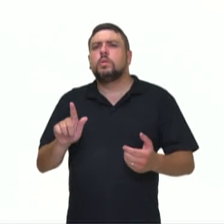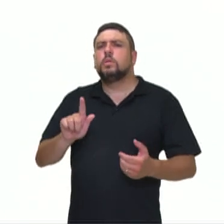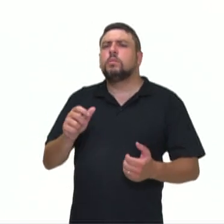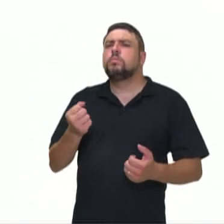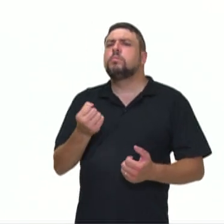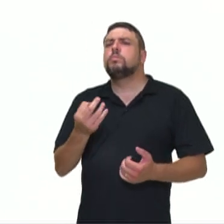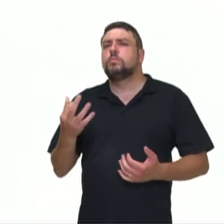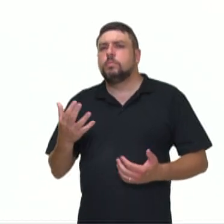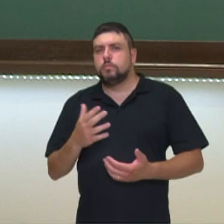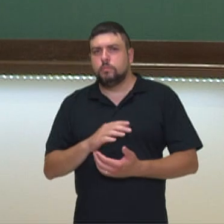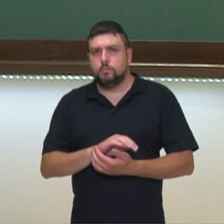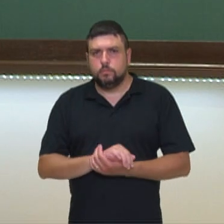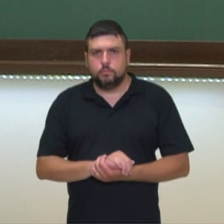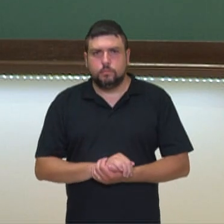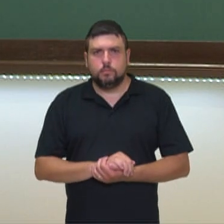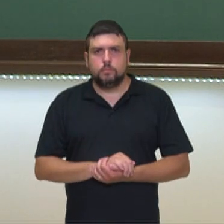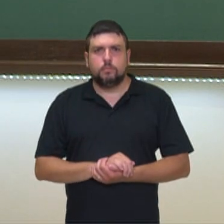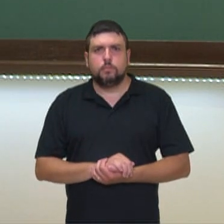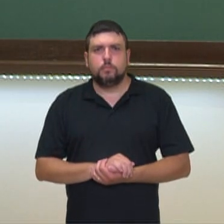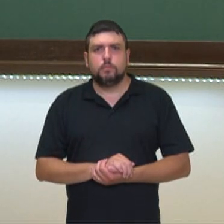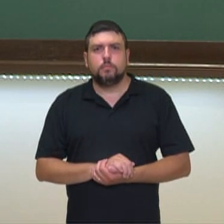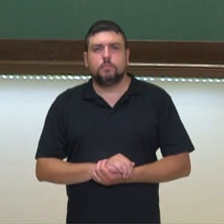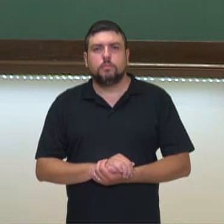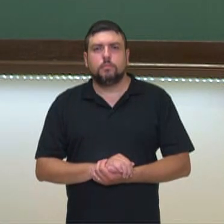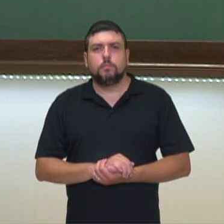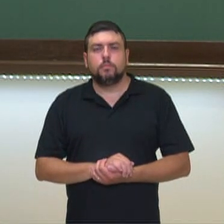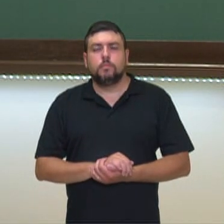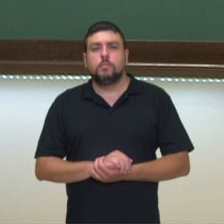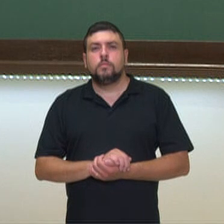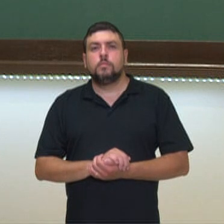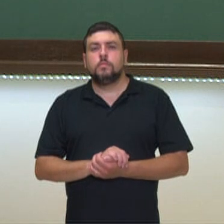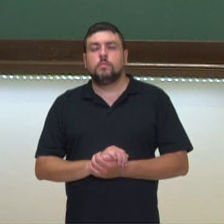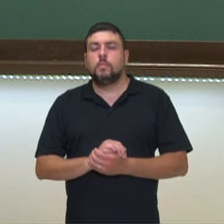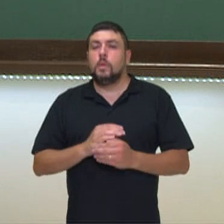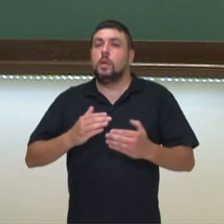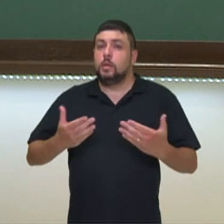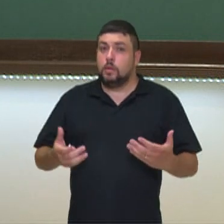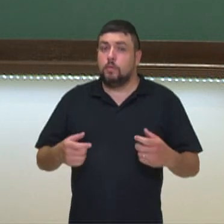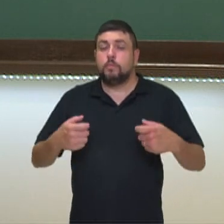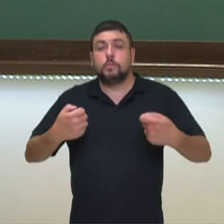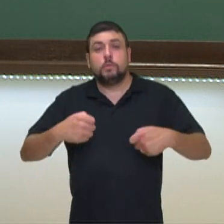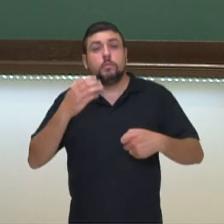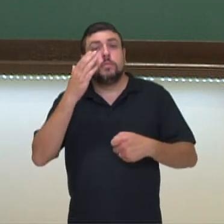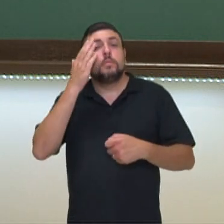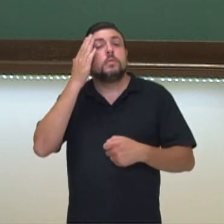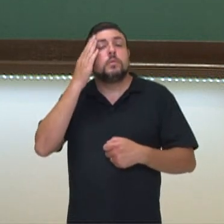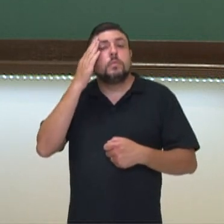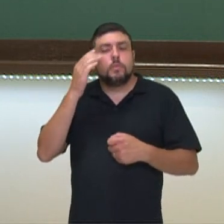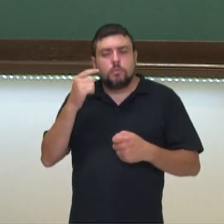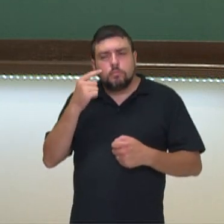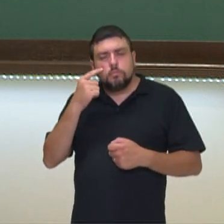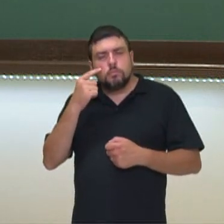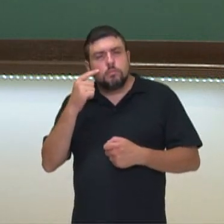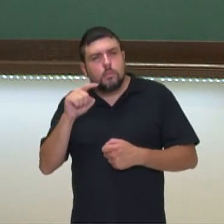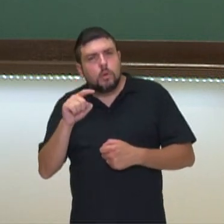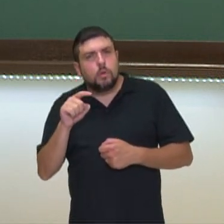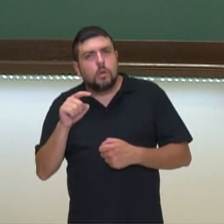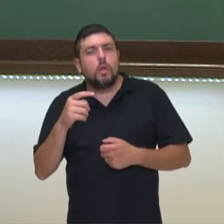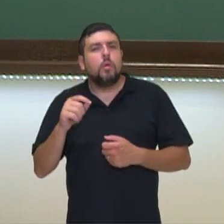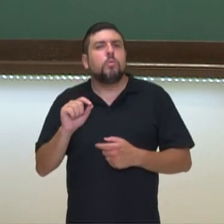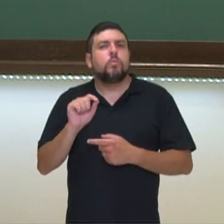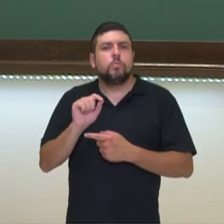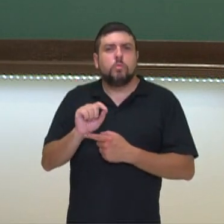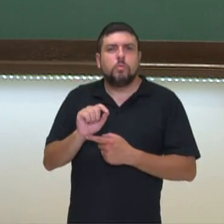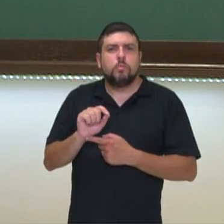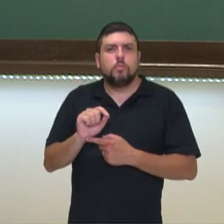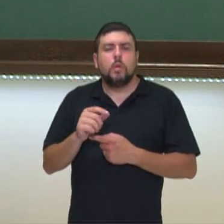quanto? Bom, pessoal, antes de mais nada, vocês têm que saber, vocês têm que descobrir quanto do chocolate,